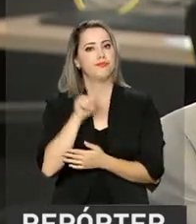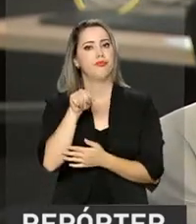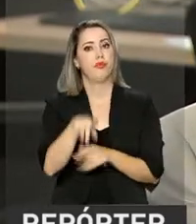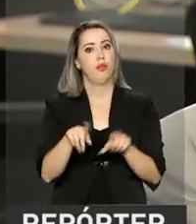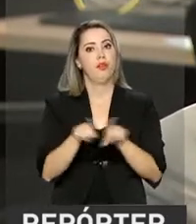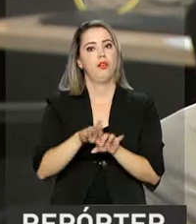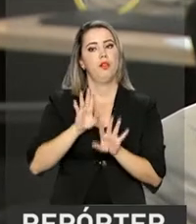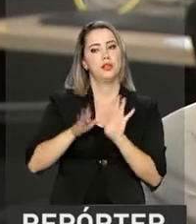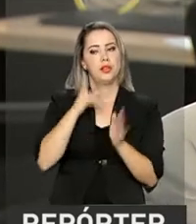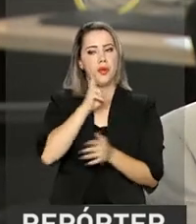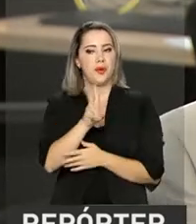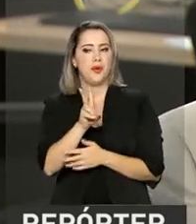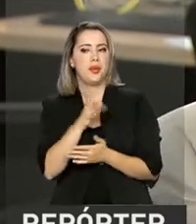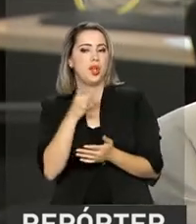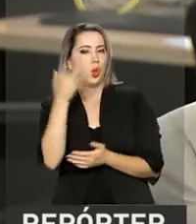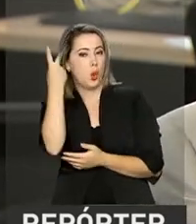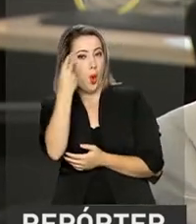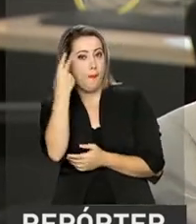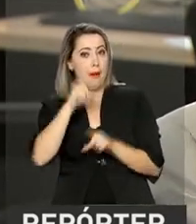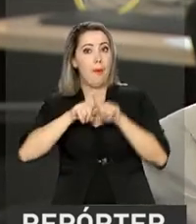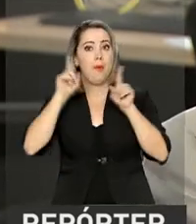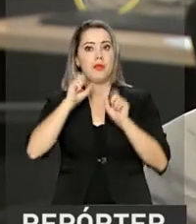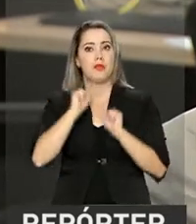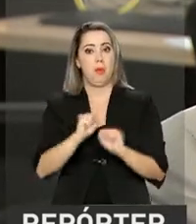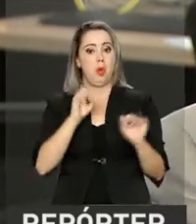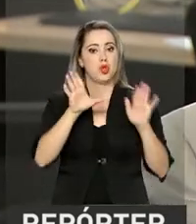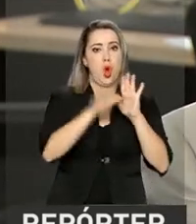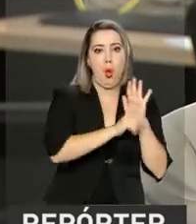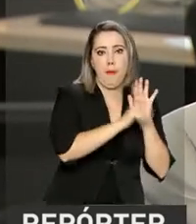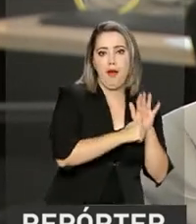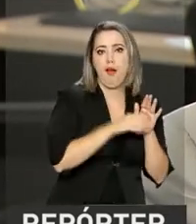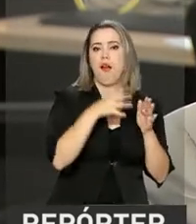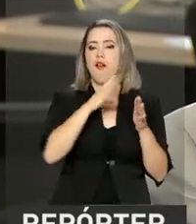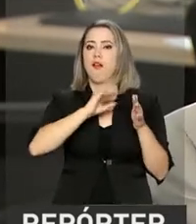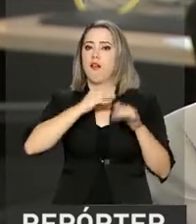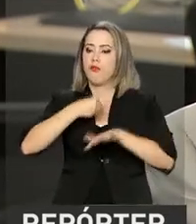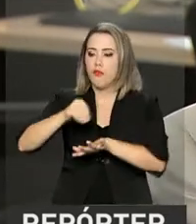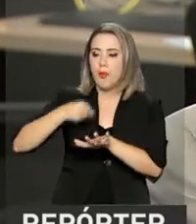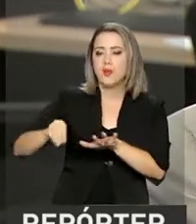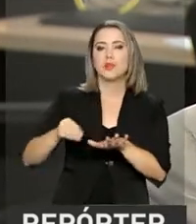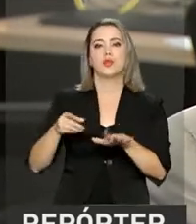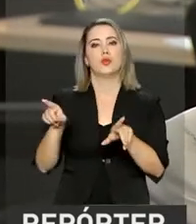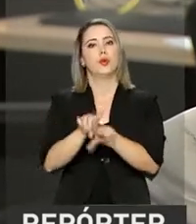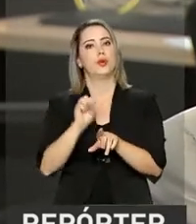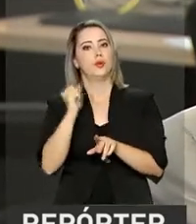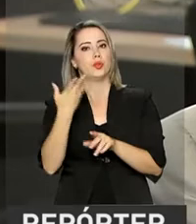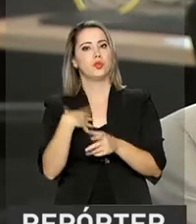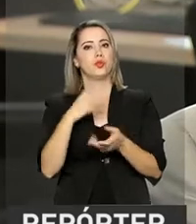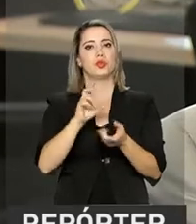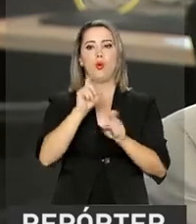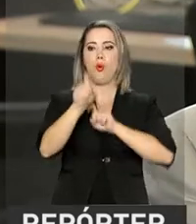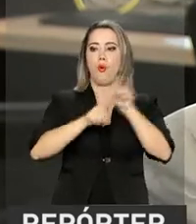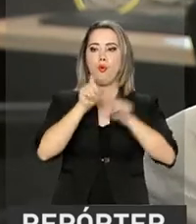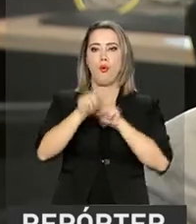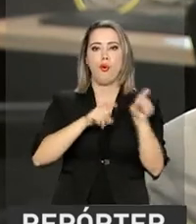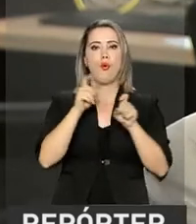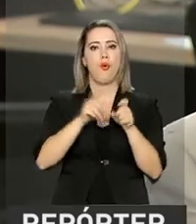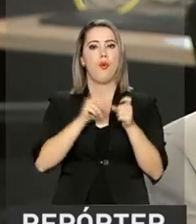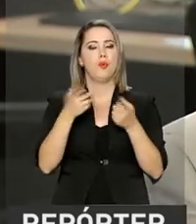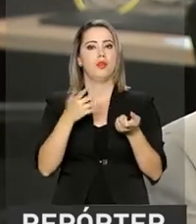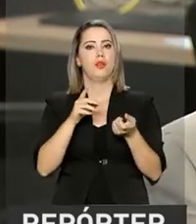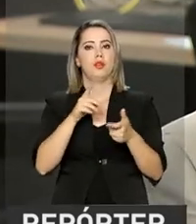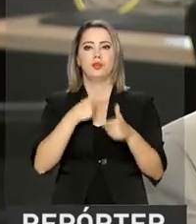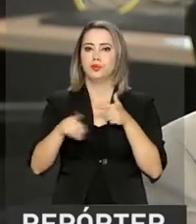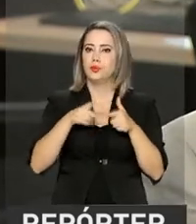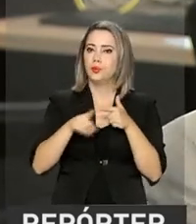inofensivo pode estar roubando suas informações ou tornando o seu computador escravo de trabalho para